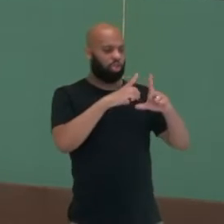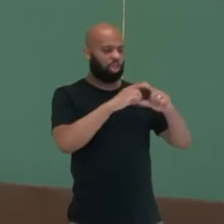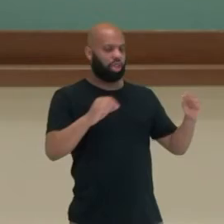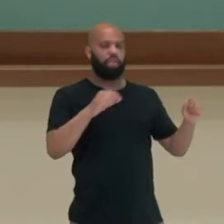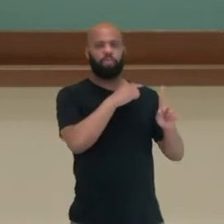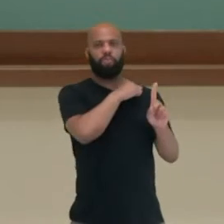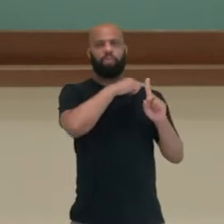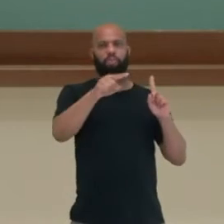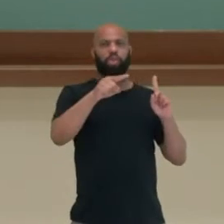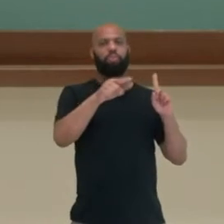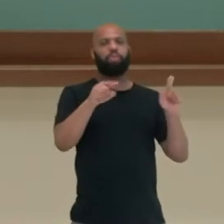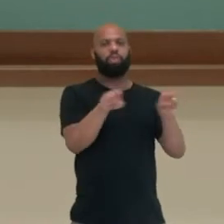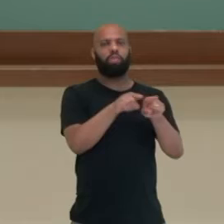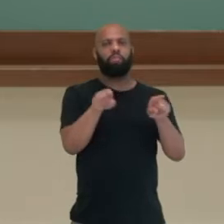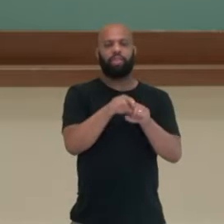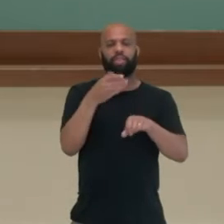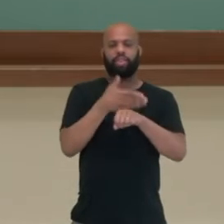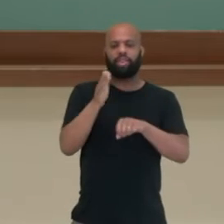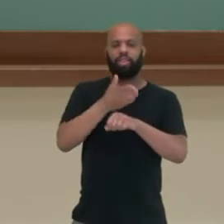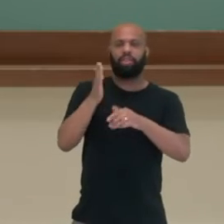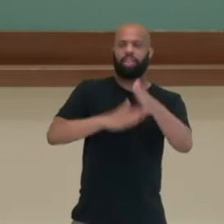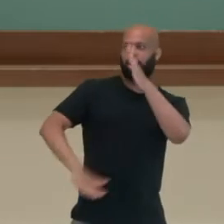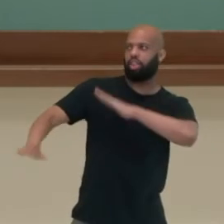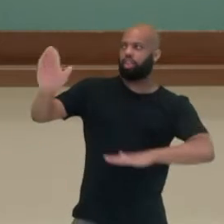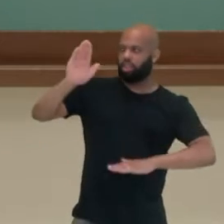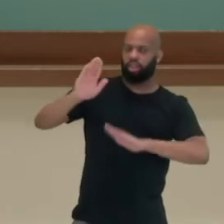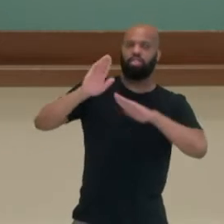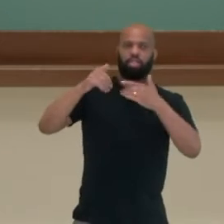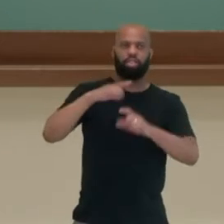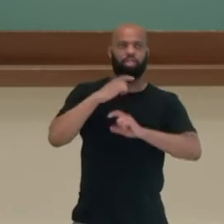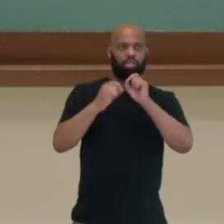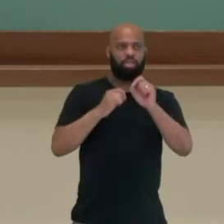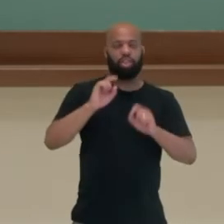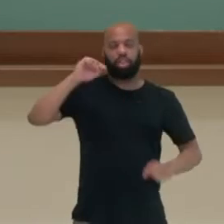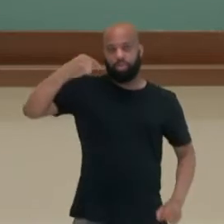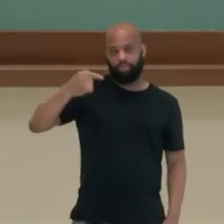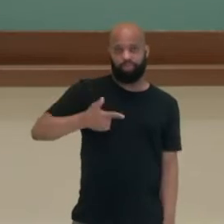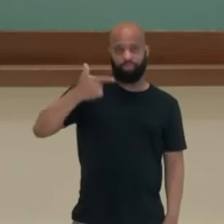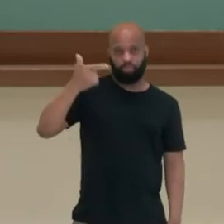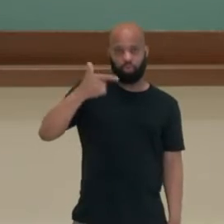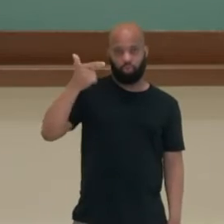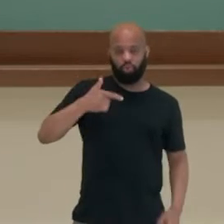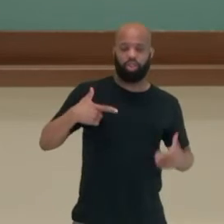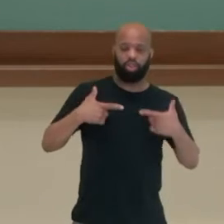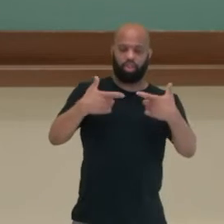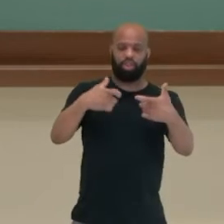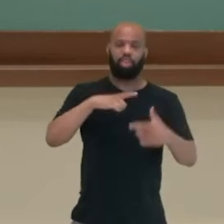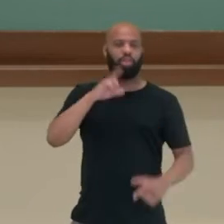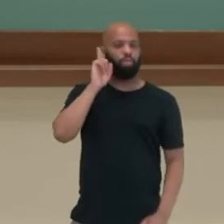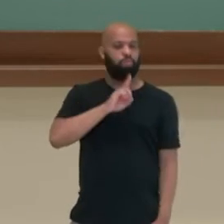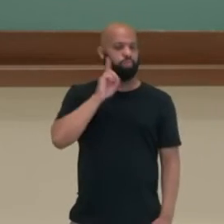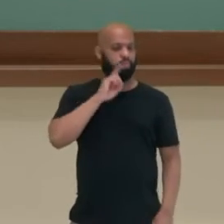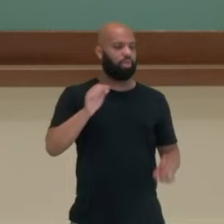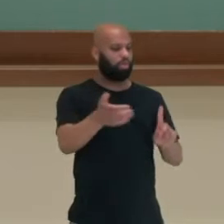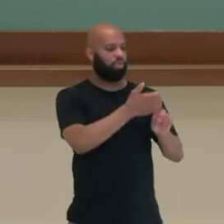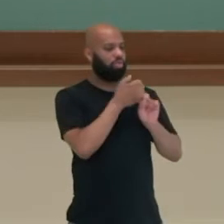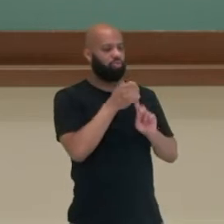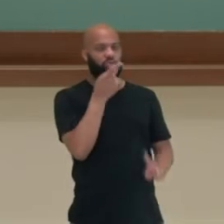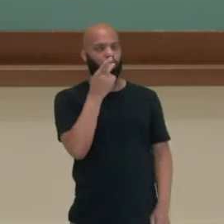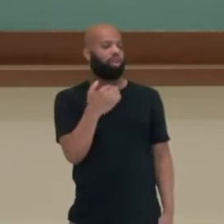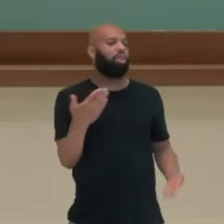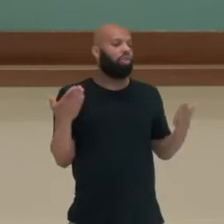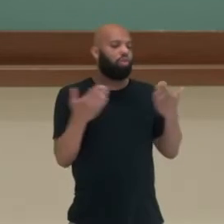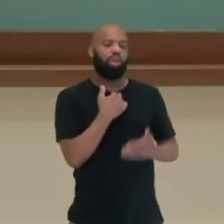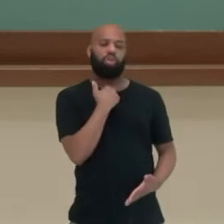a prática do Karatê. Então depois da Segunda Guerra, os norte-americanos dominaram aquele país e falaram, ó, não, agora vocês não podem mais